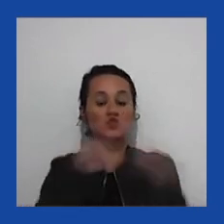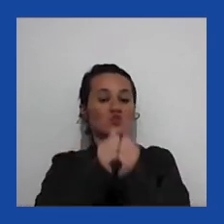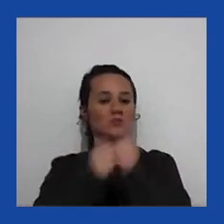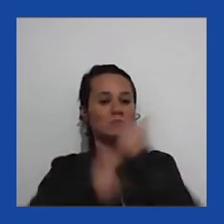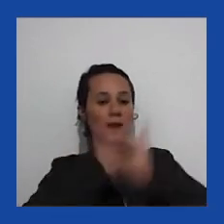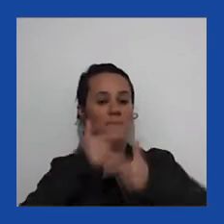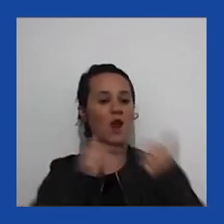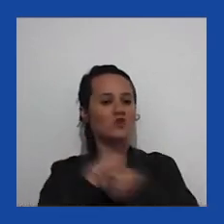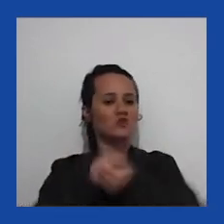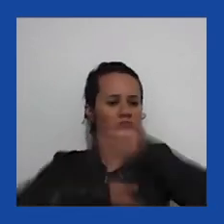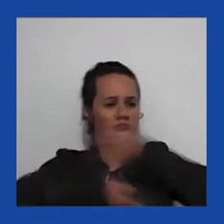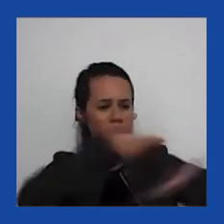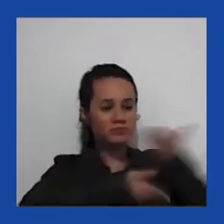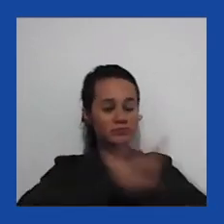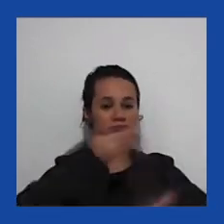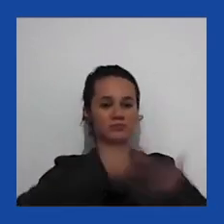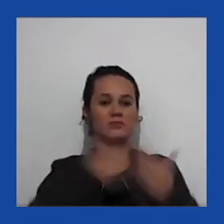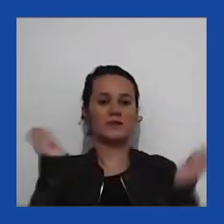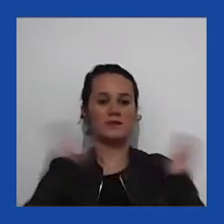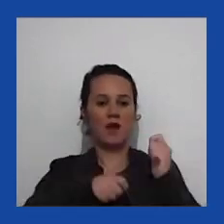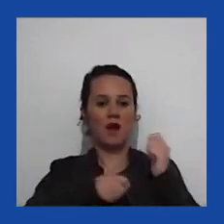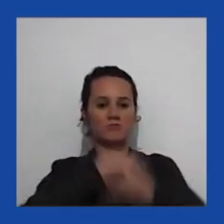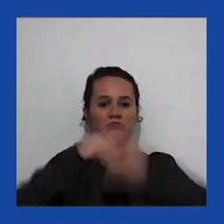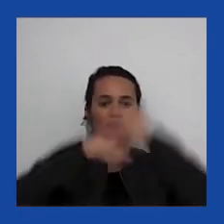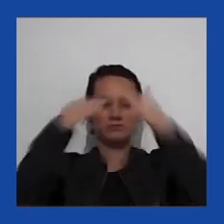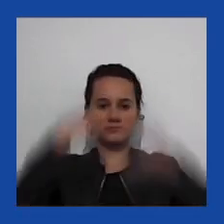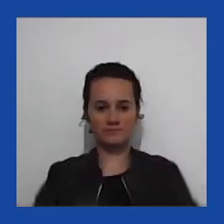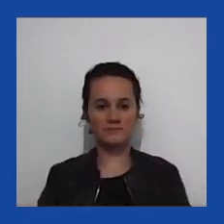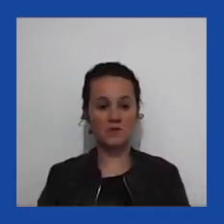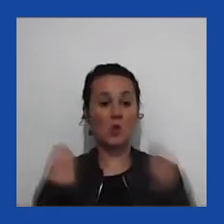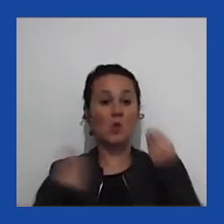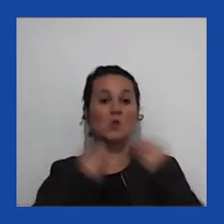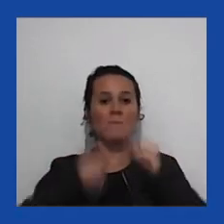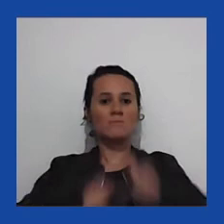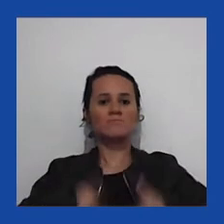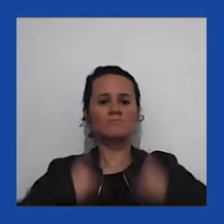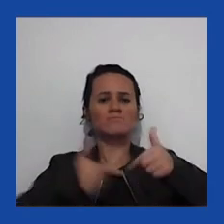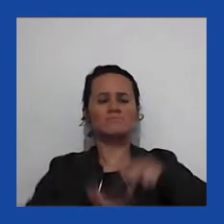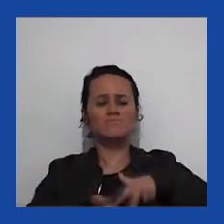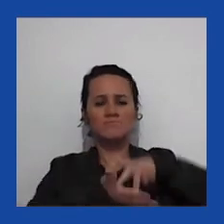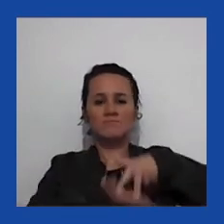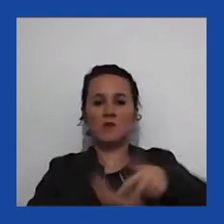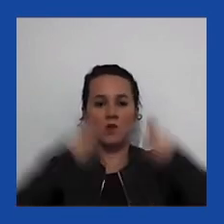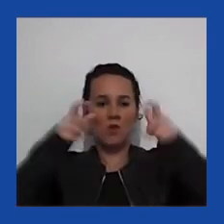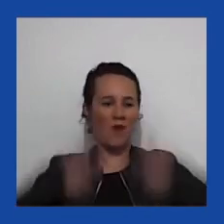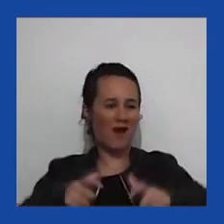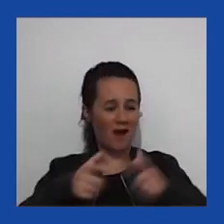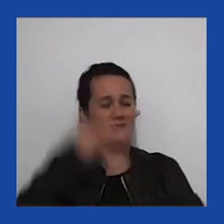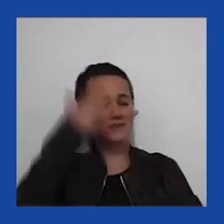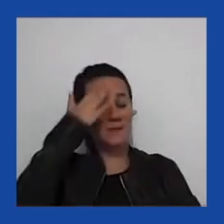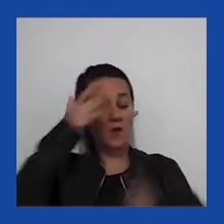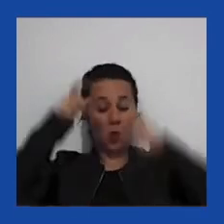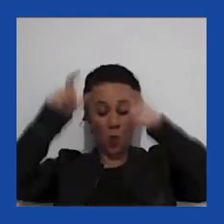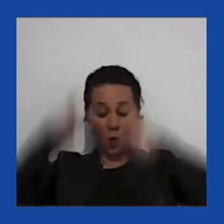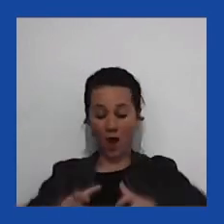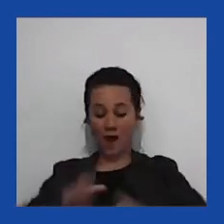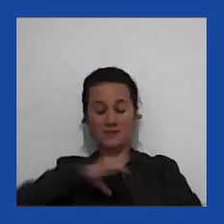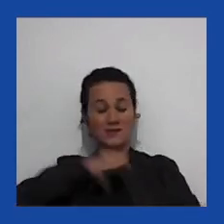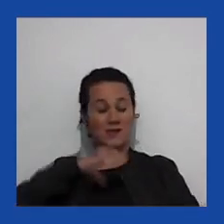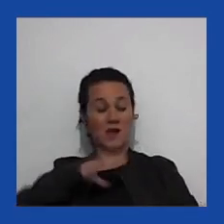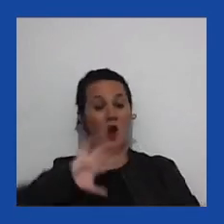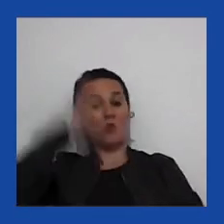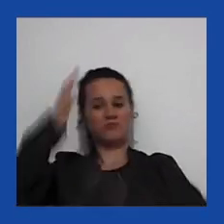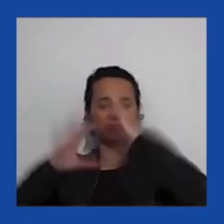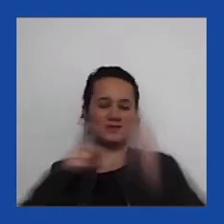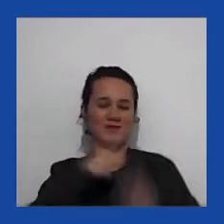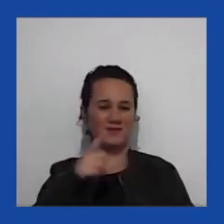né? A importância do empoderamento local. As coisas acontecem nos municípios, nas pontas. A grande força, uma das